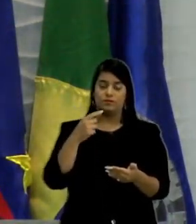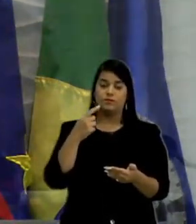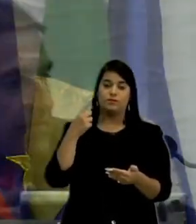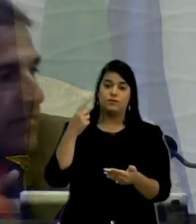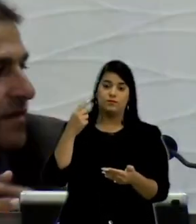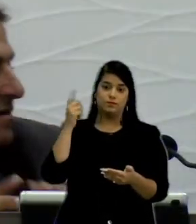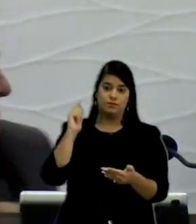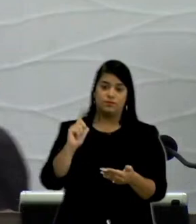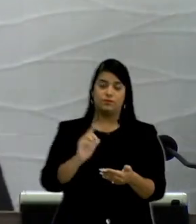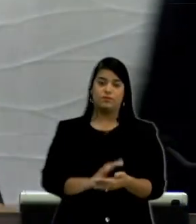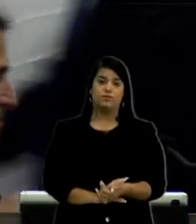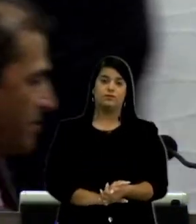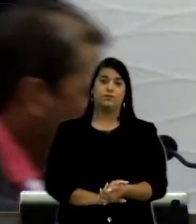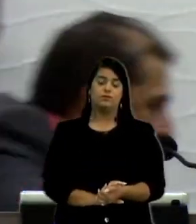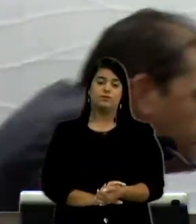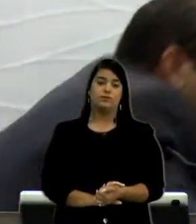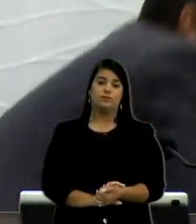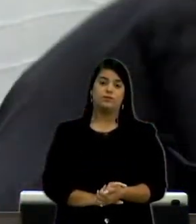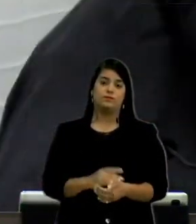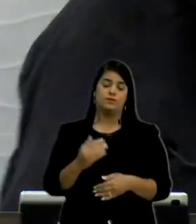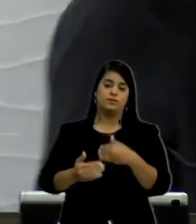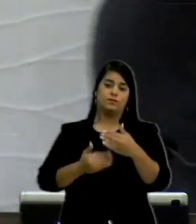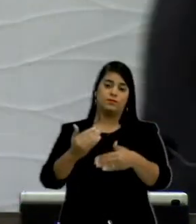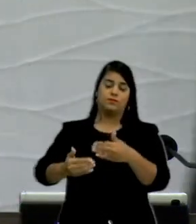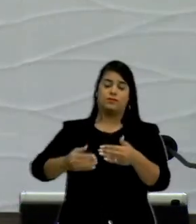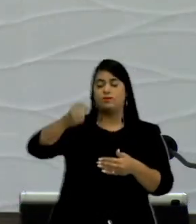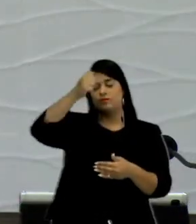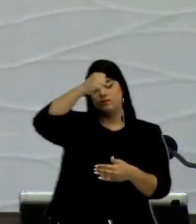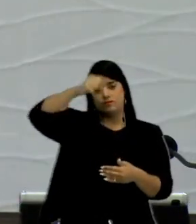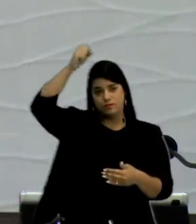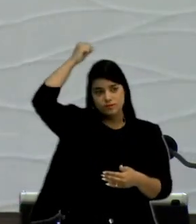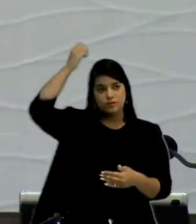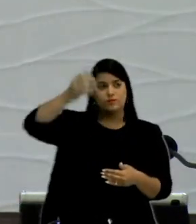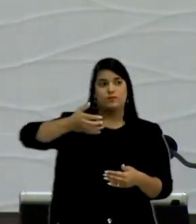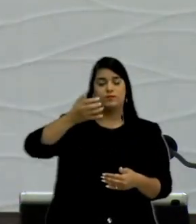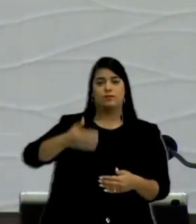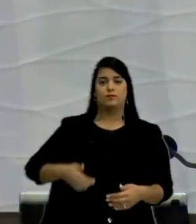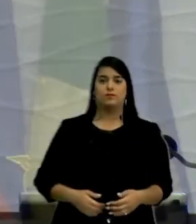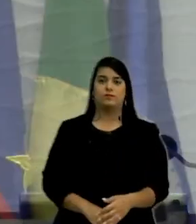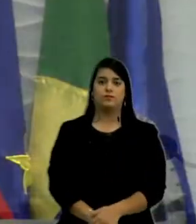Conosco em discussão, discutindo o vereador Cid Clay.